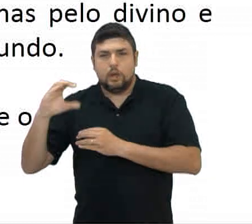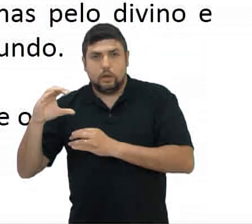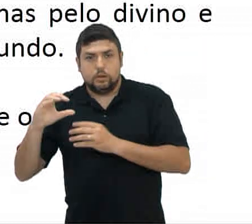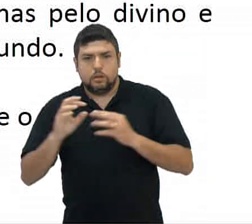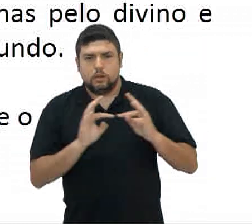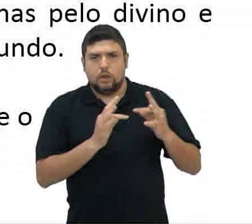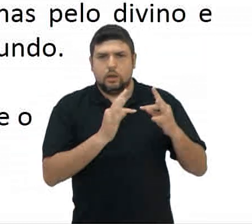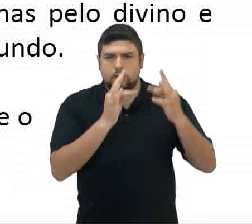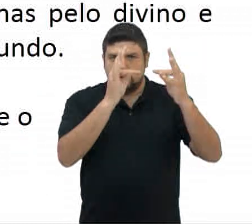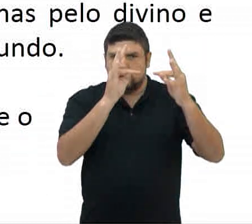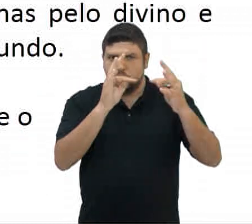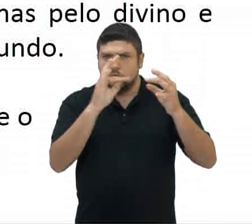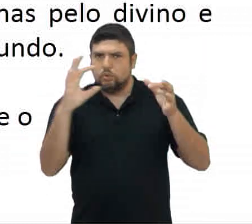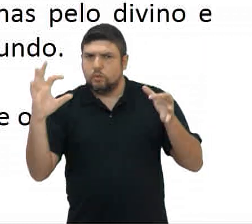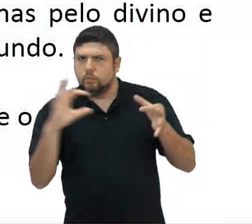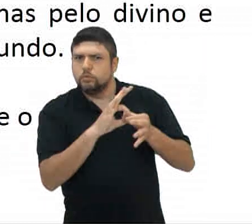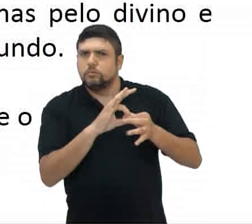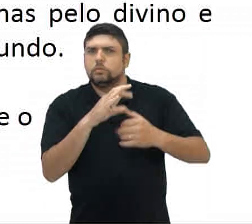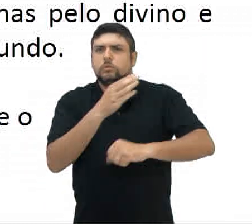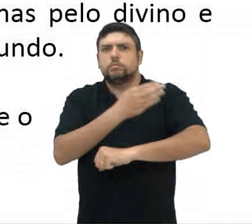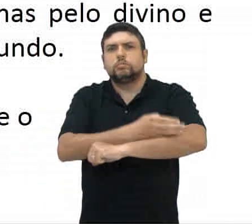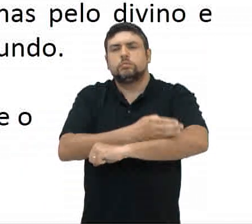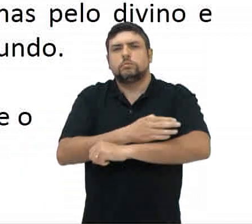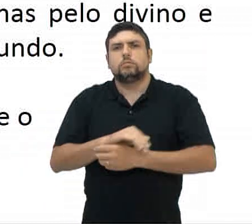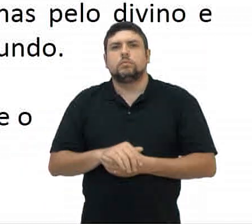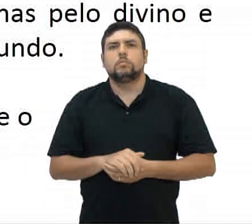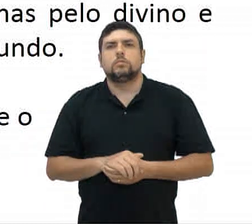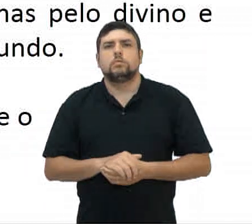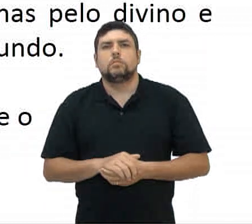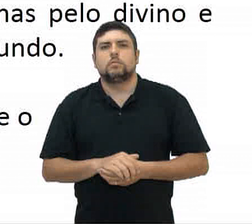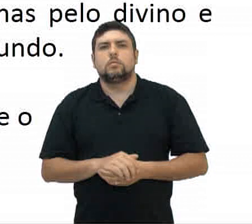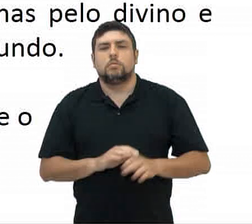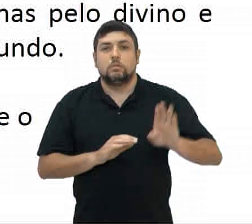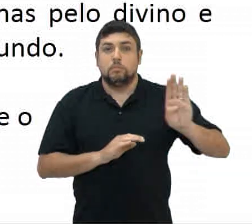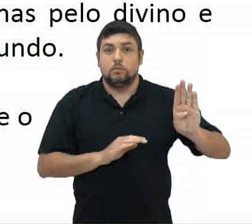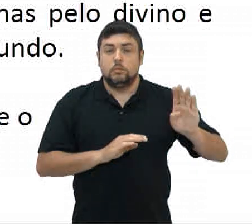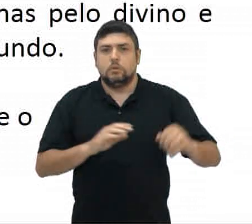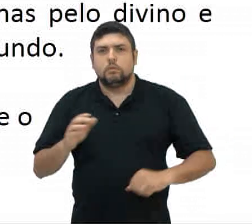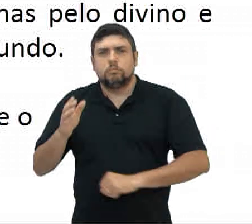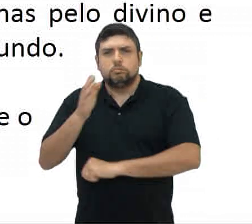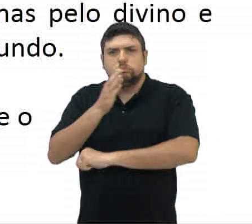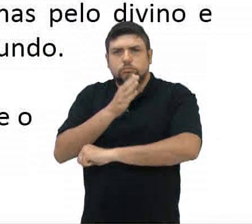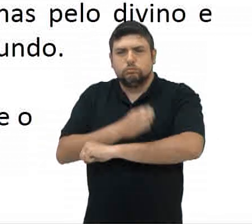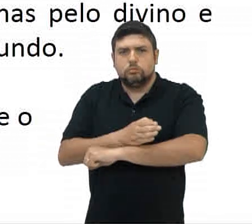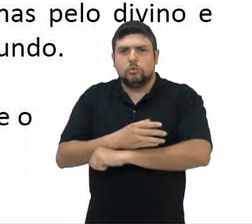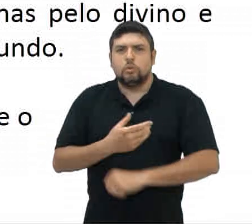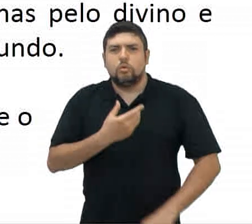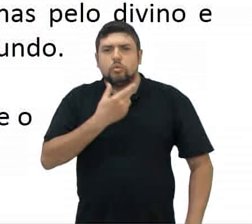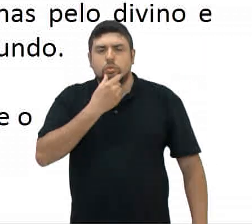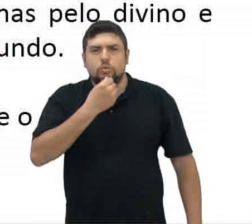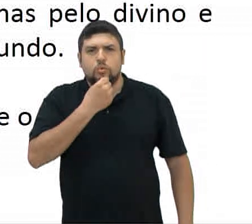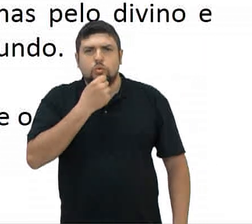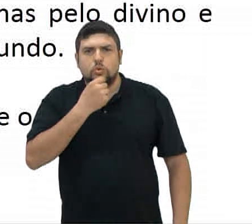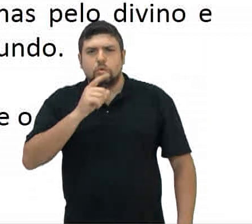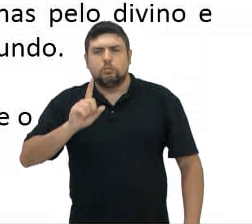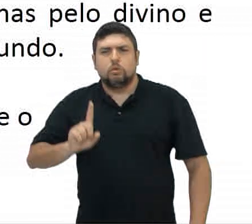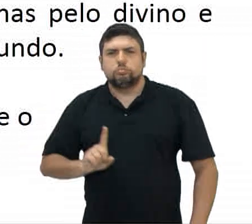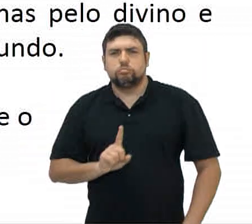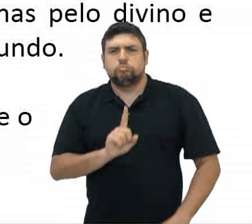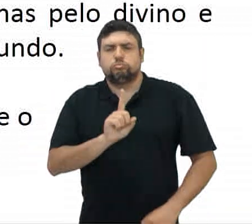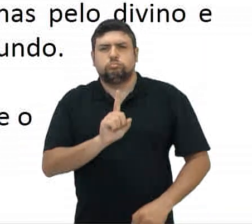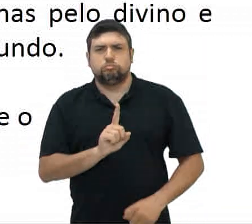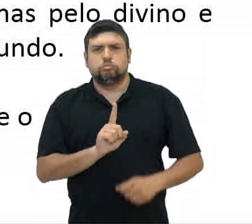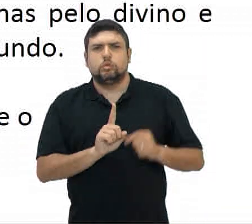tradição medieval. Letra B. Nesse período, reafirmou-se a ideia de homem cidadão que terminou por enfraquecer